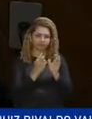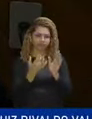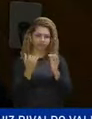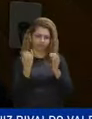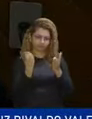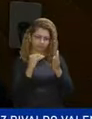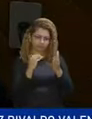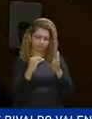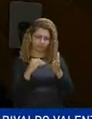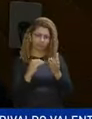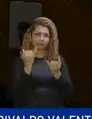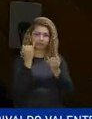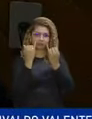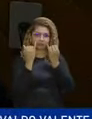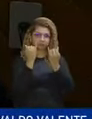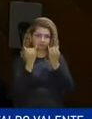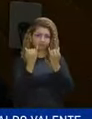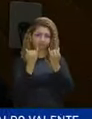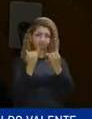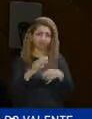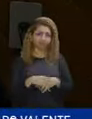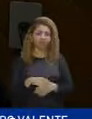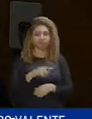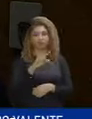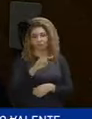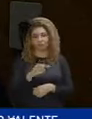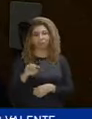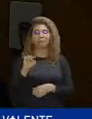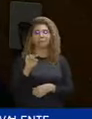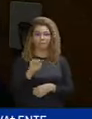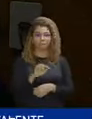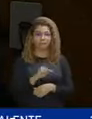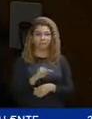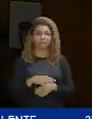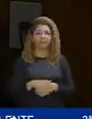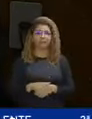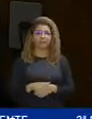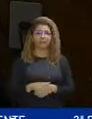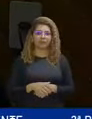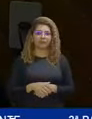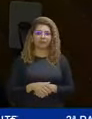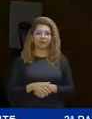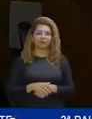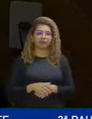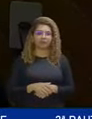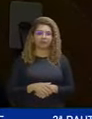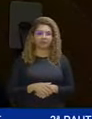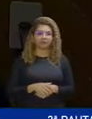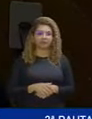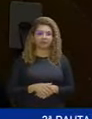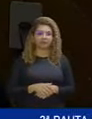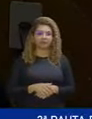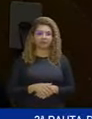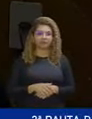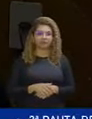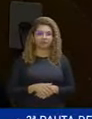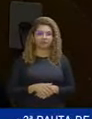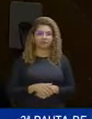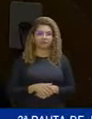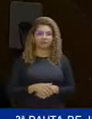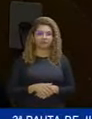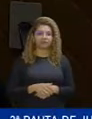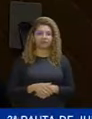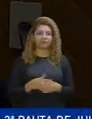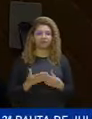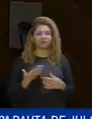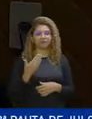declarada a regularidade eleitoral e, portanto, permitisse a obtenção da quitação eleitoral. Ao final,